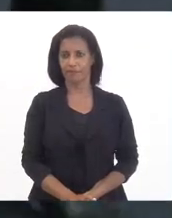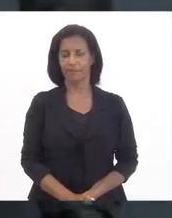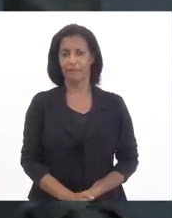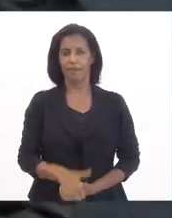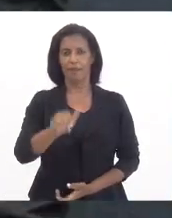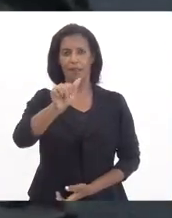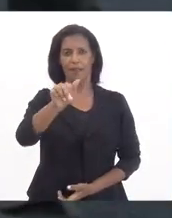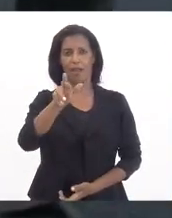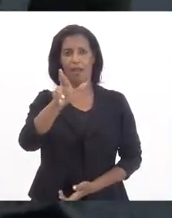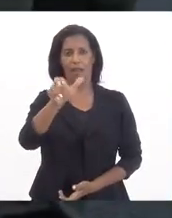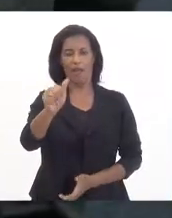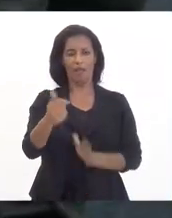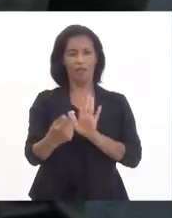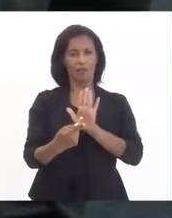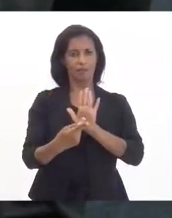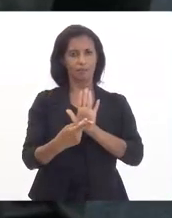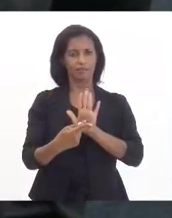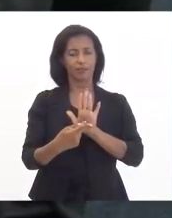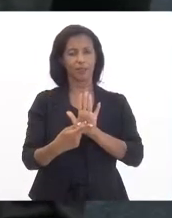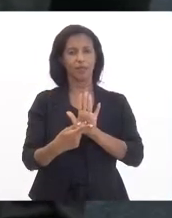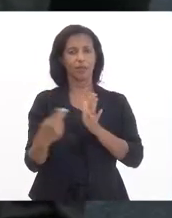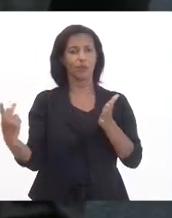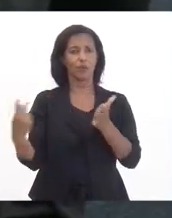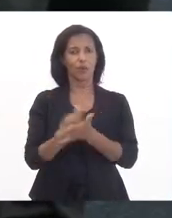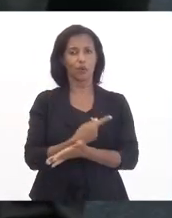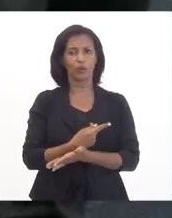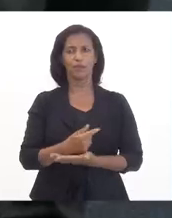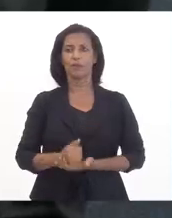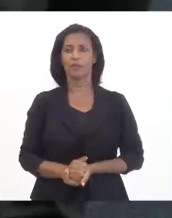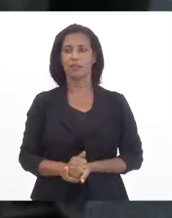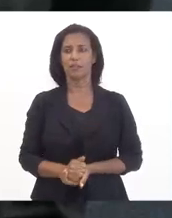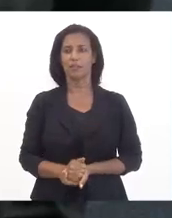A ata reflete com exatidão o ocorrido na